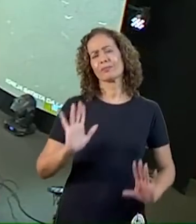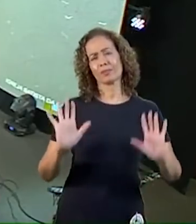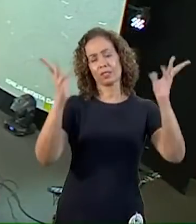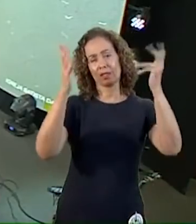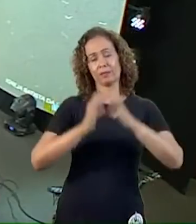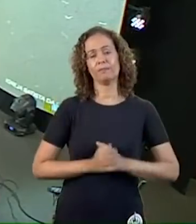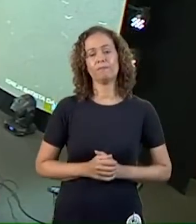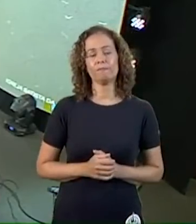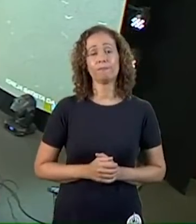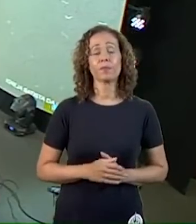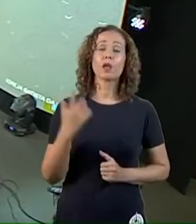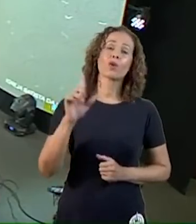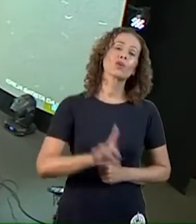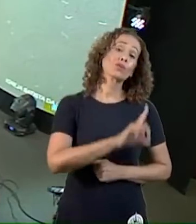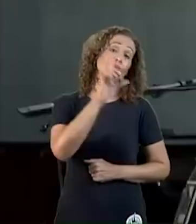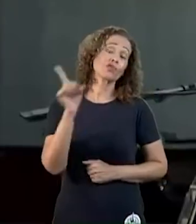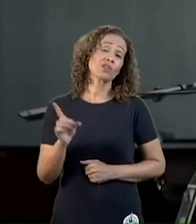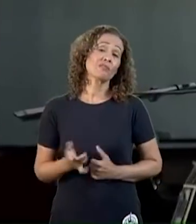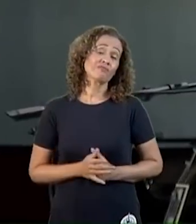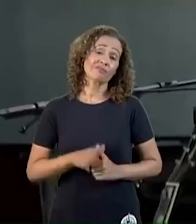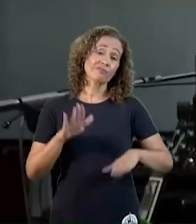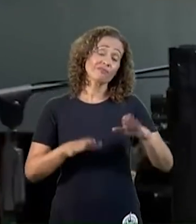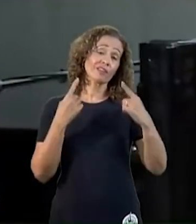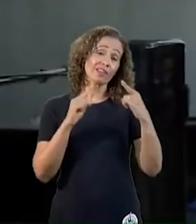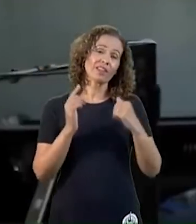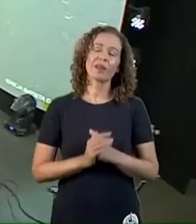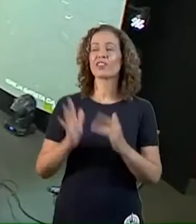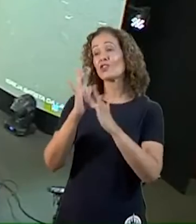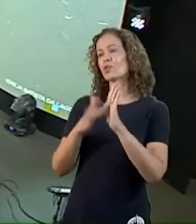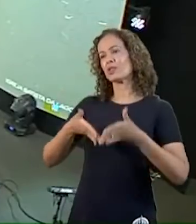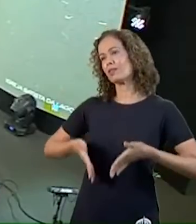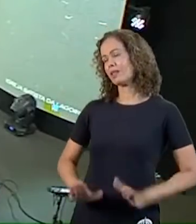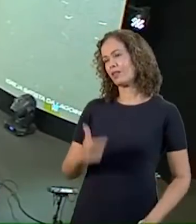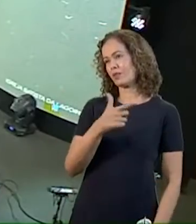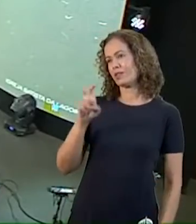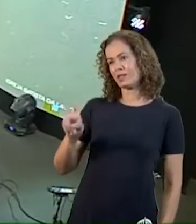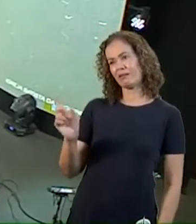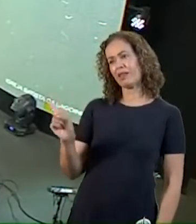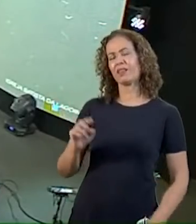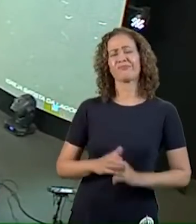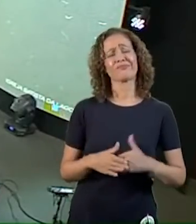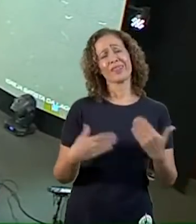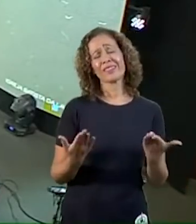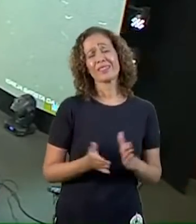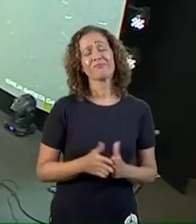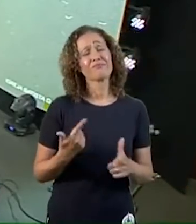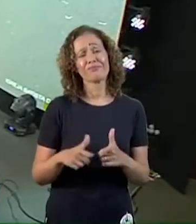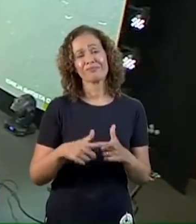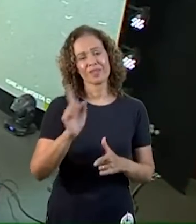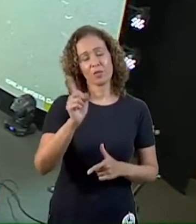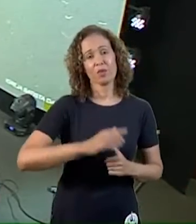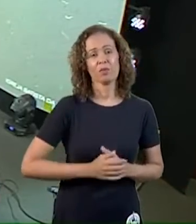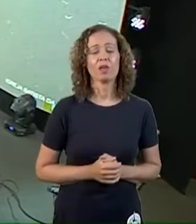de outubro. Cansei. Tá, viu, chatão? Então, pode enfeitar a sua casa, pode pôr árvore. Ai, Papai